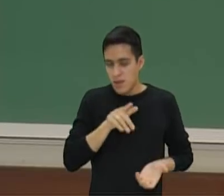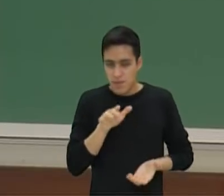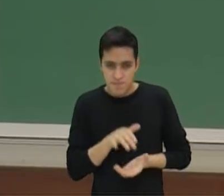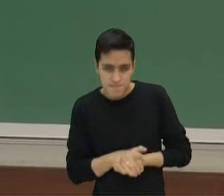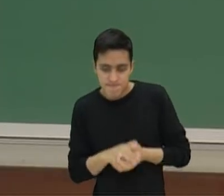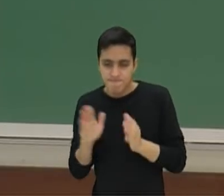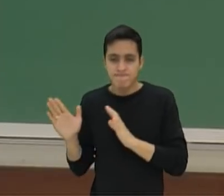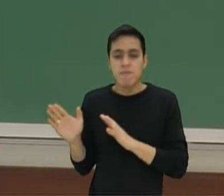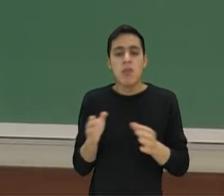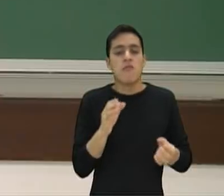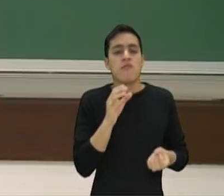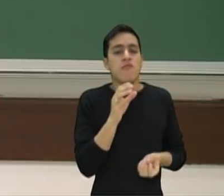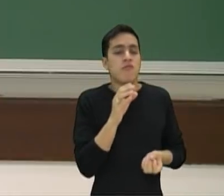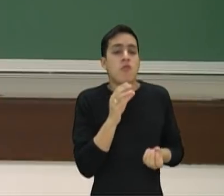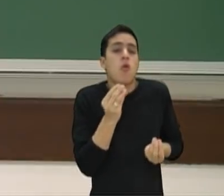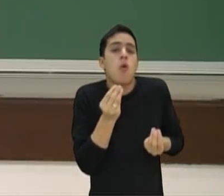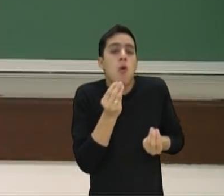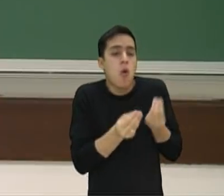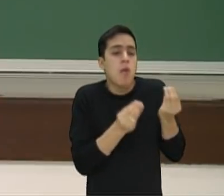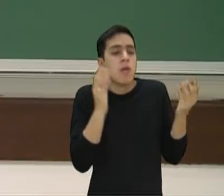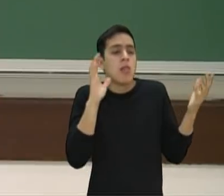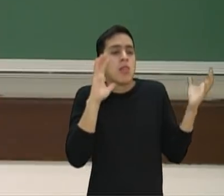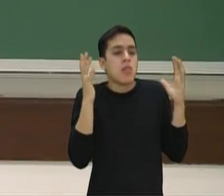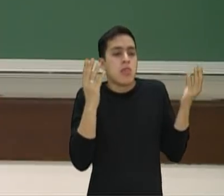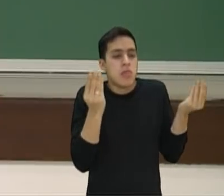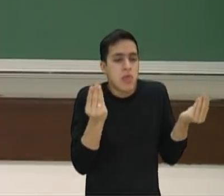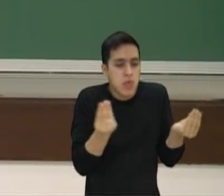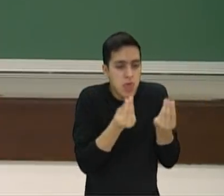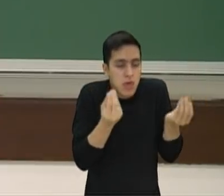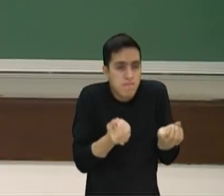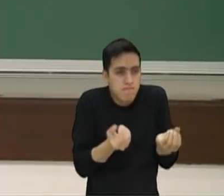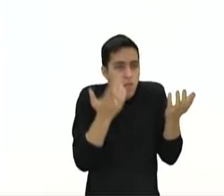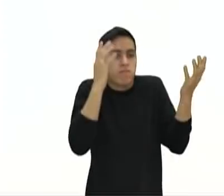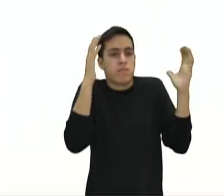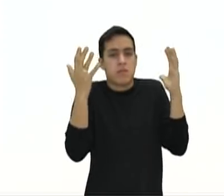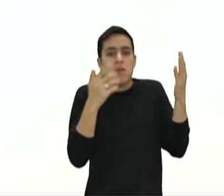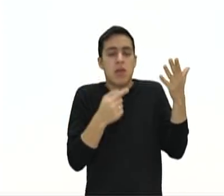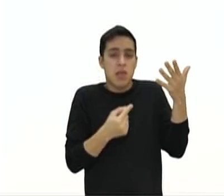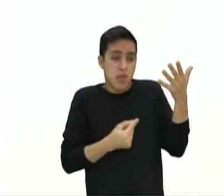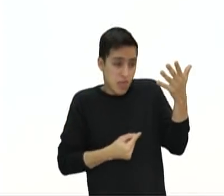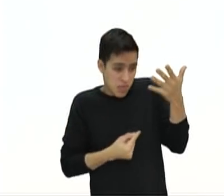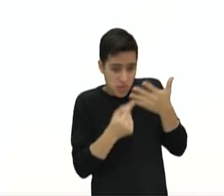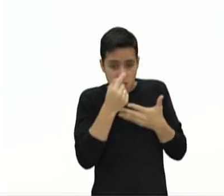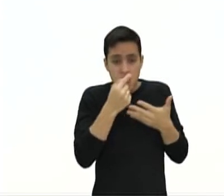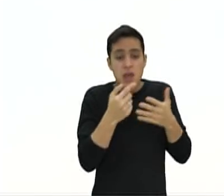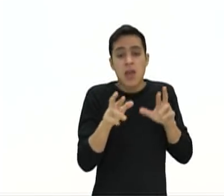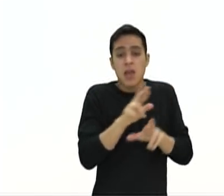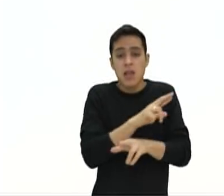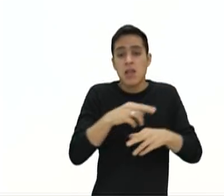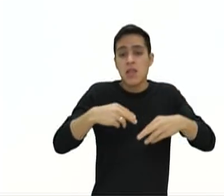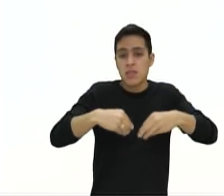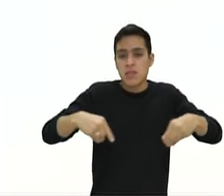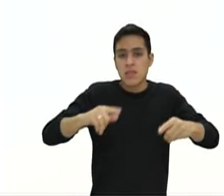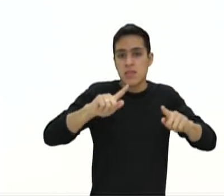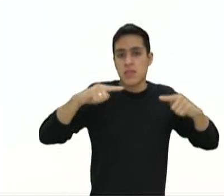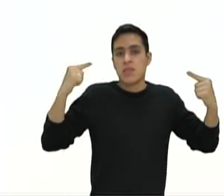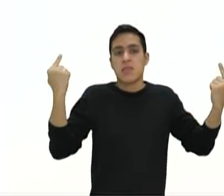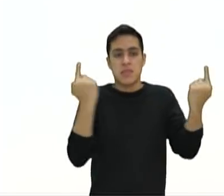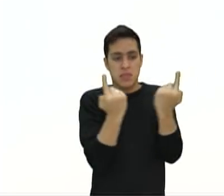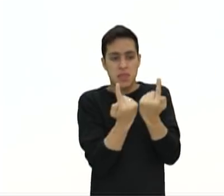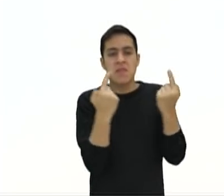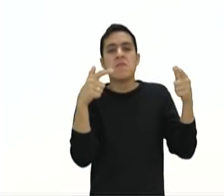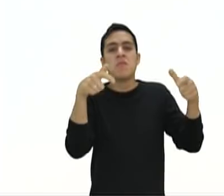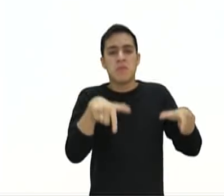Formação do clima. O clima ele é formado por elementos climáticos de fatores geográficos que atuam numa